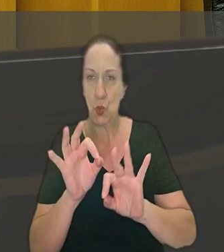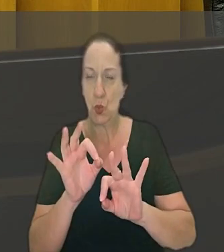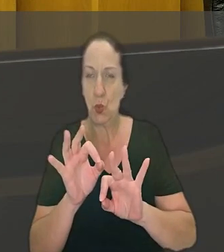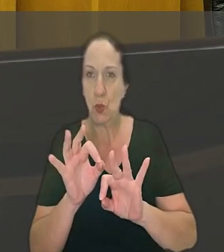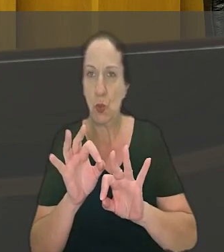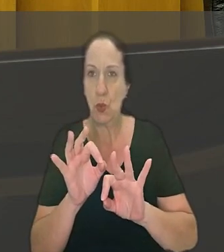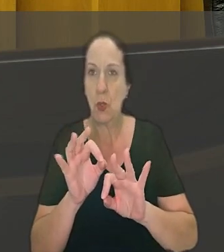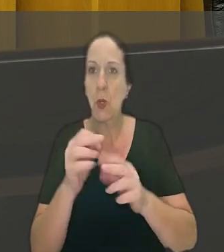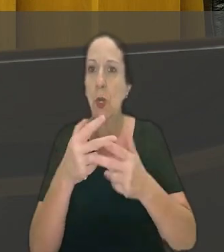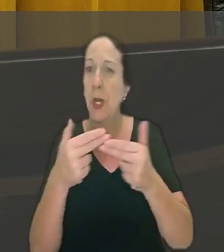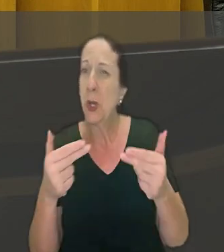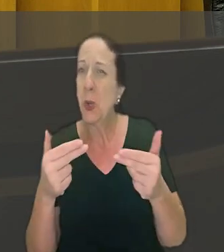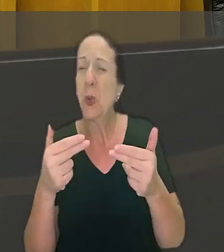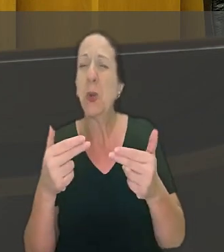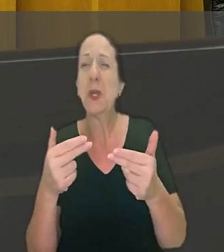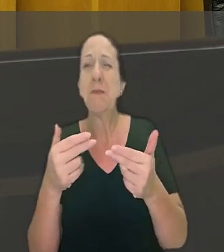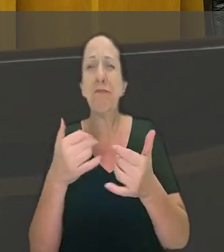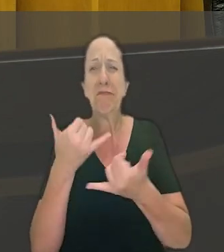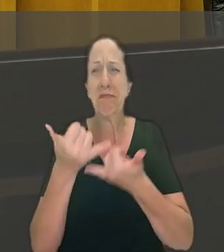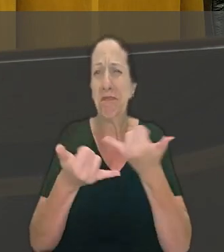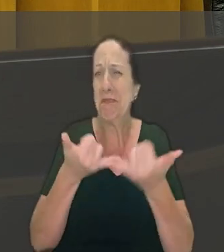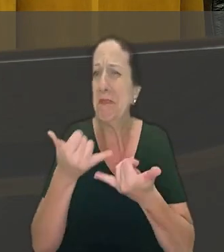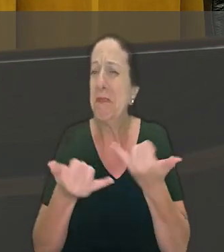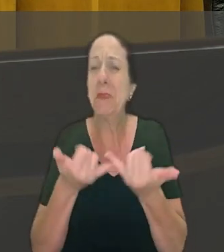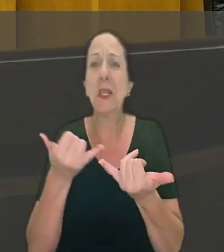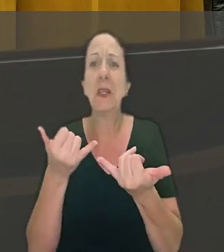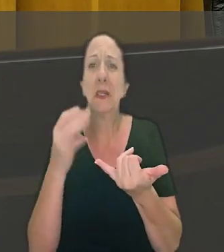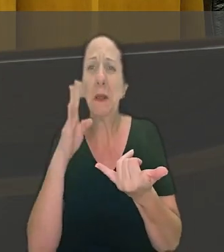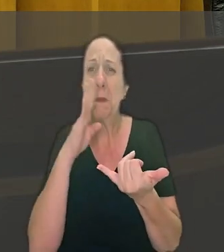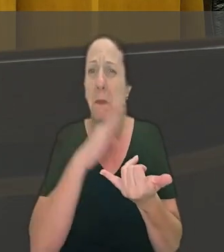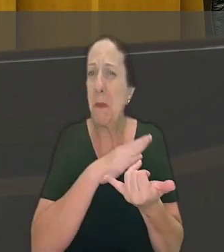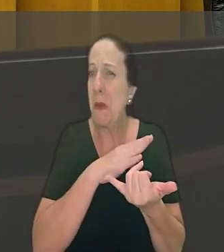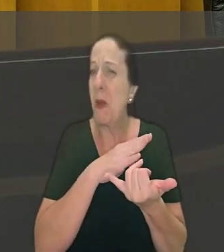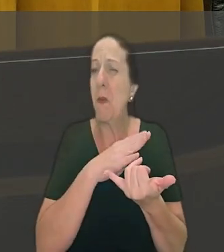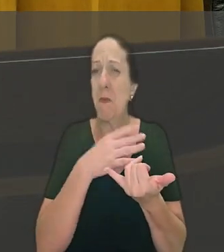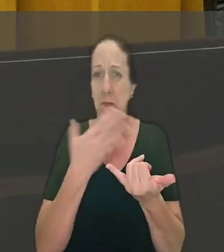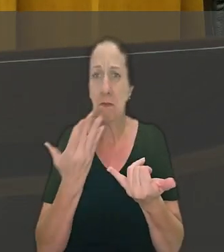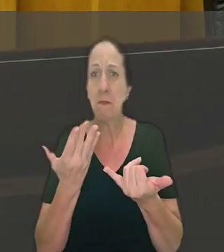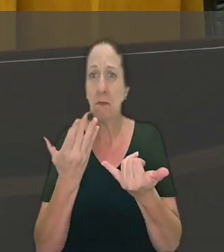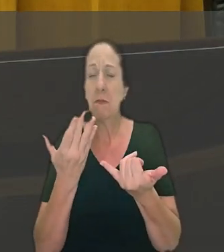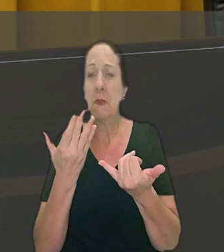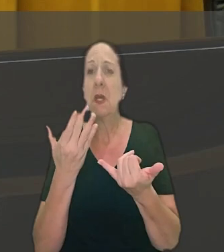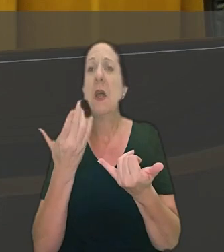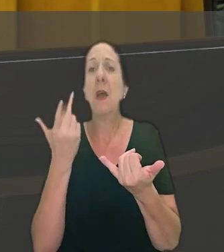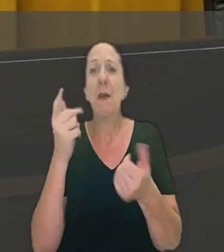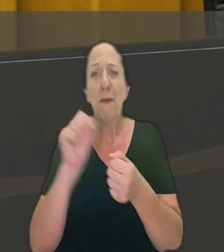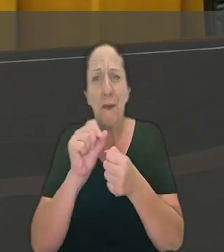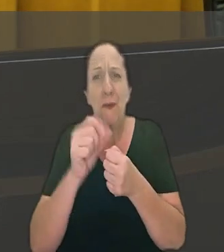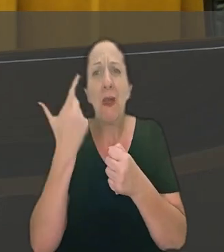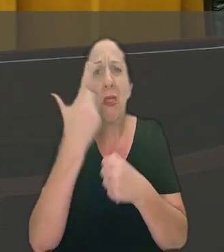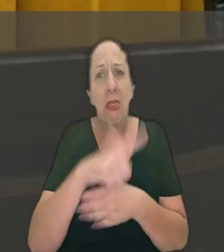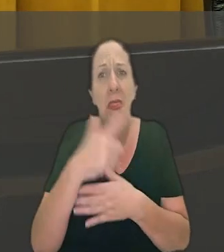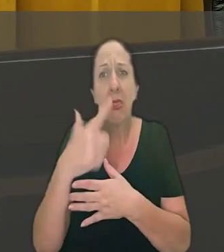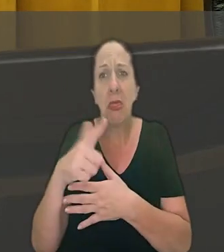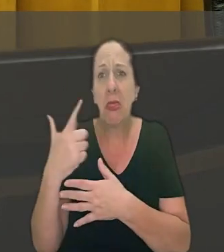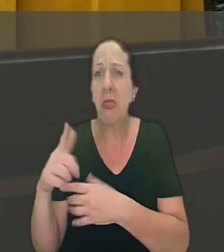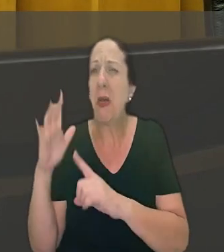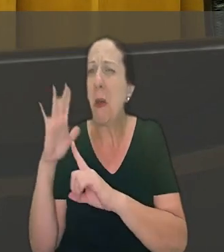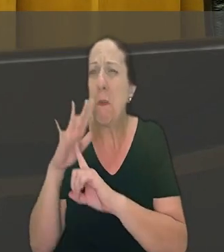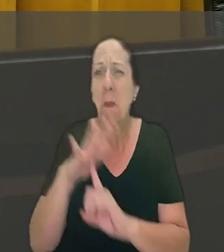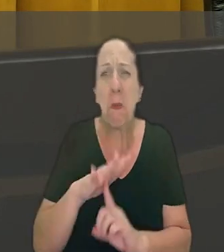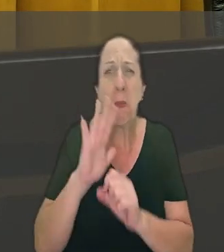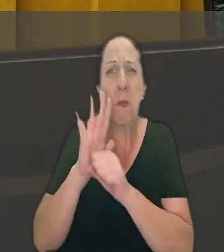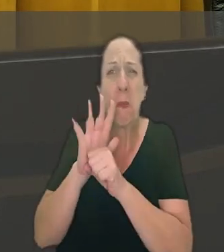ânimo jocante, ou seja, a coisa jocosa que aposta como se fosse uma brincadeira, por meio do qual são reproduzidas